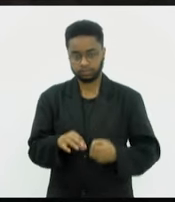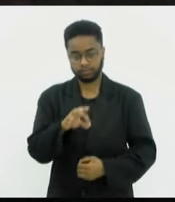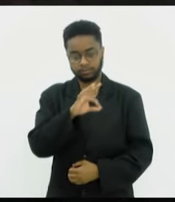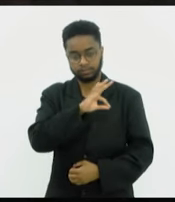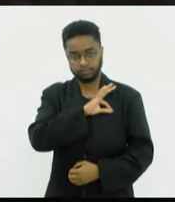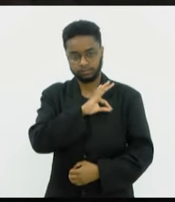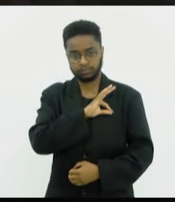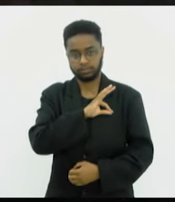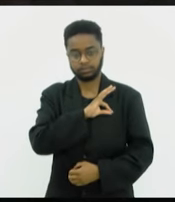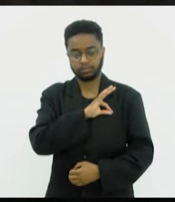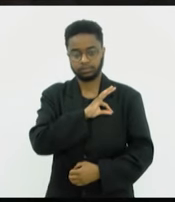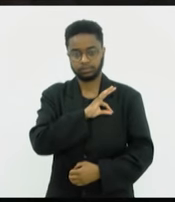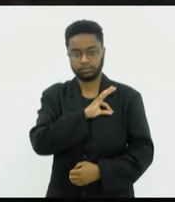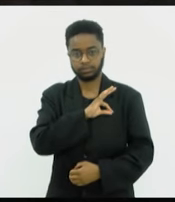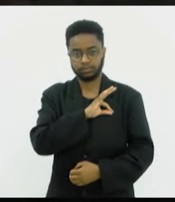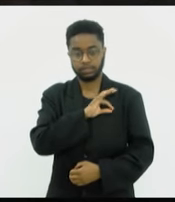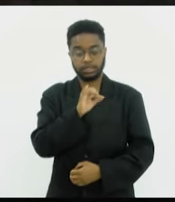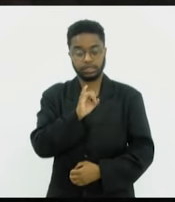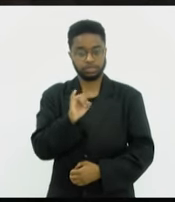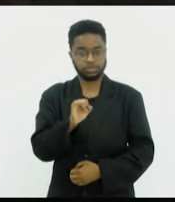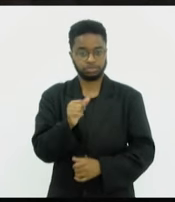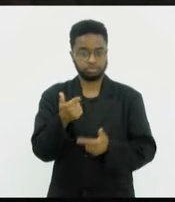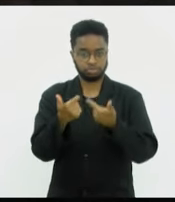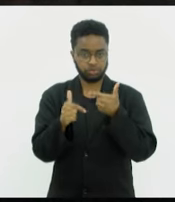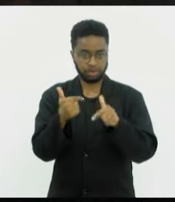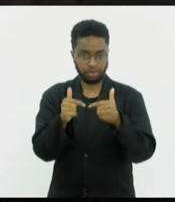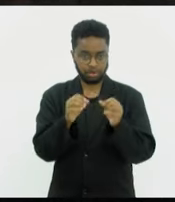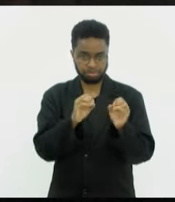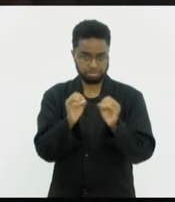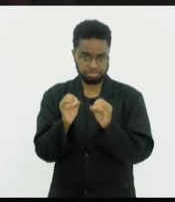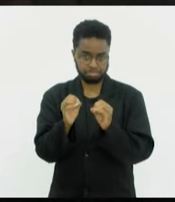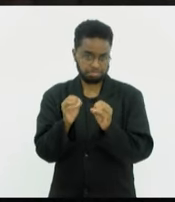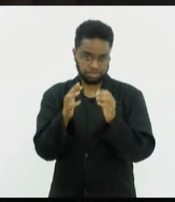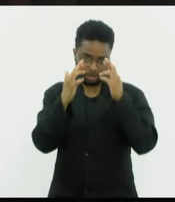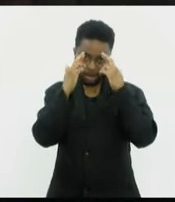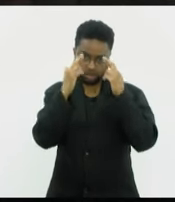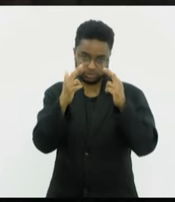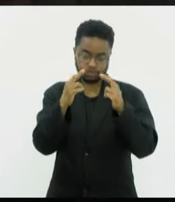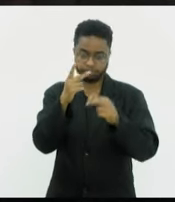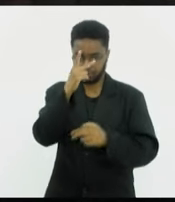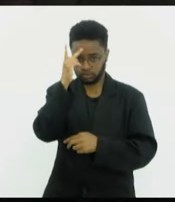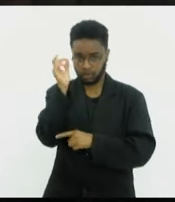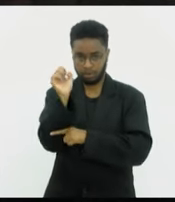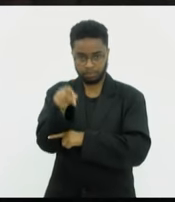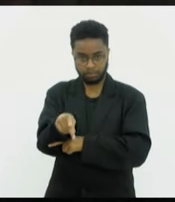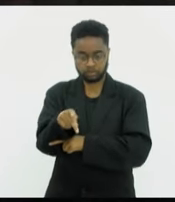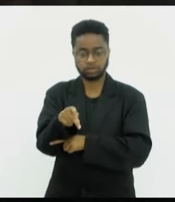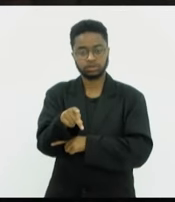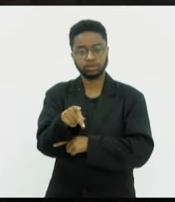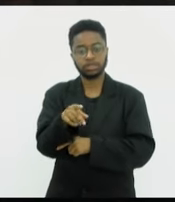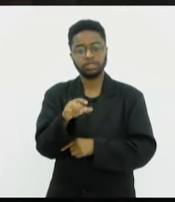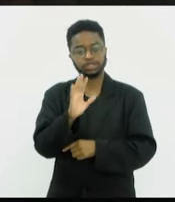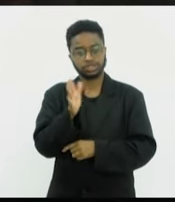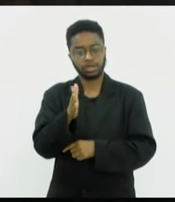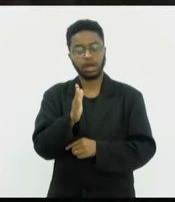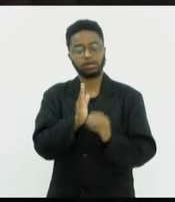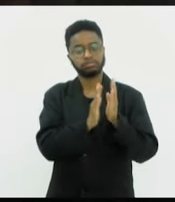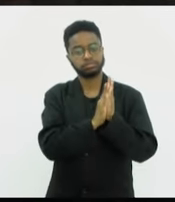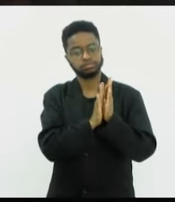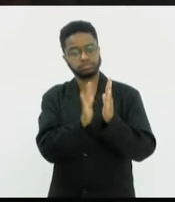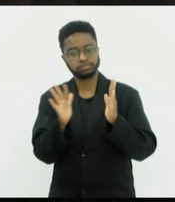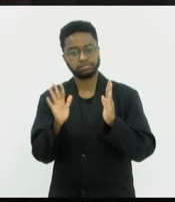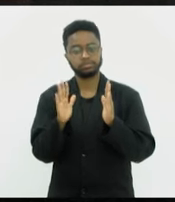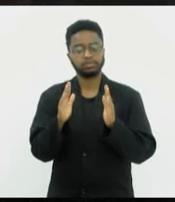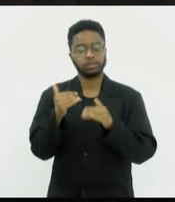o policial que for para sua inatividade, né, de forma respeitosa aqui, o veterano, aquele que cumpriu